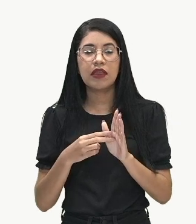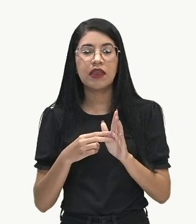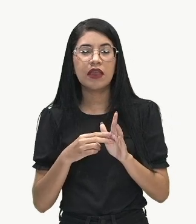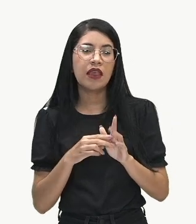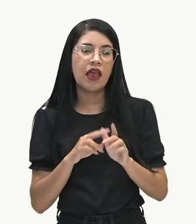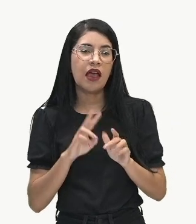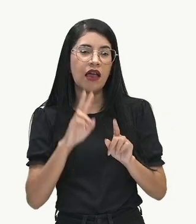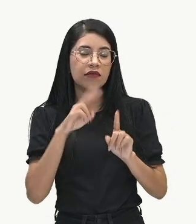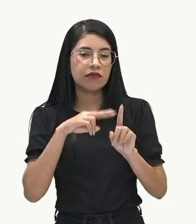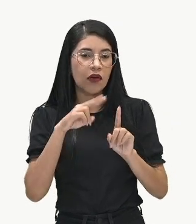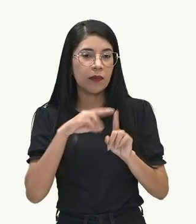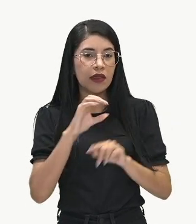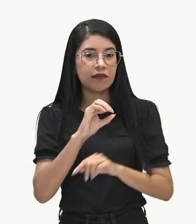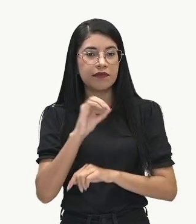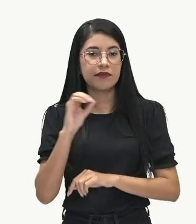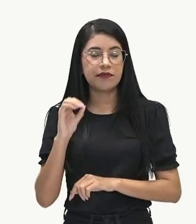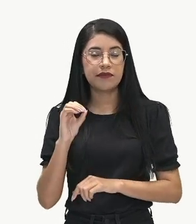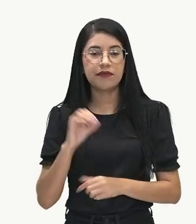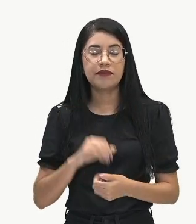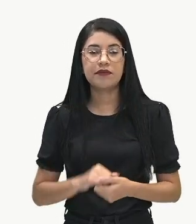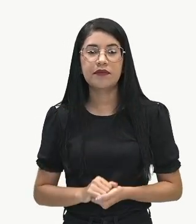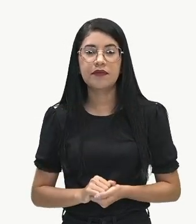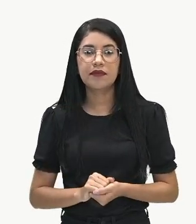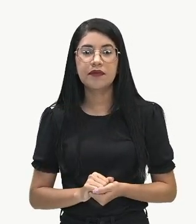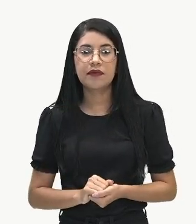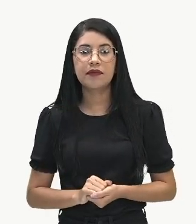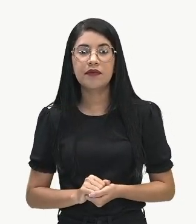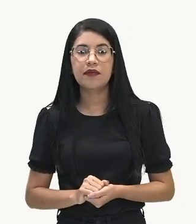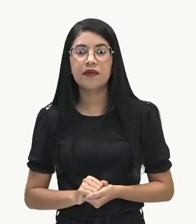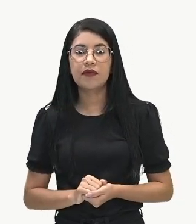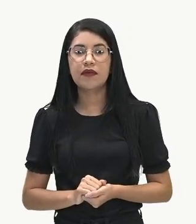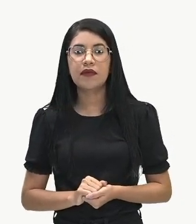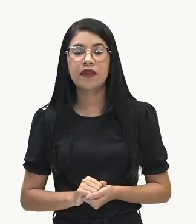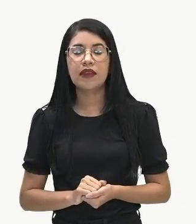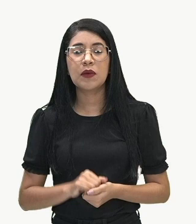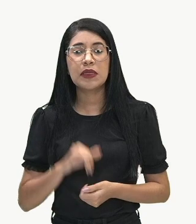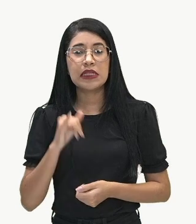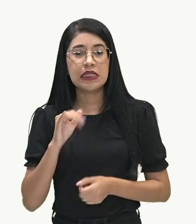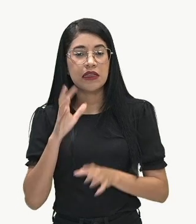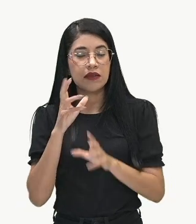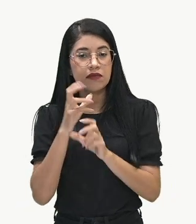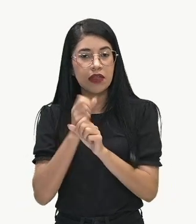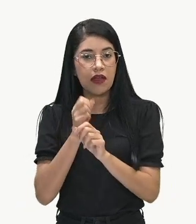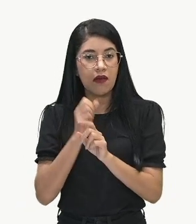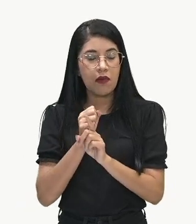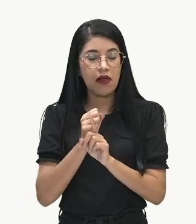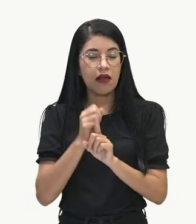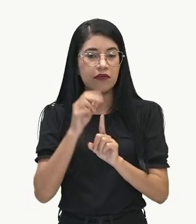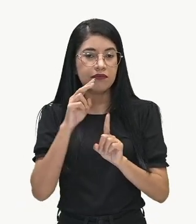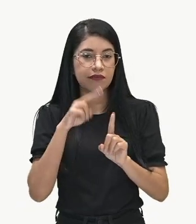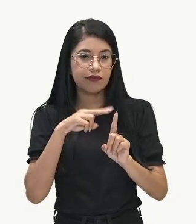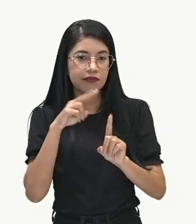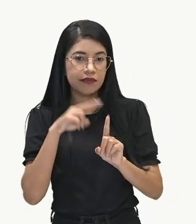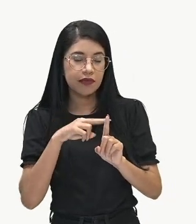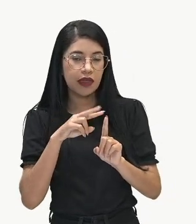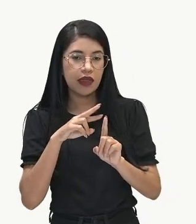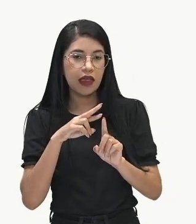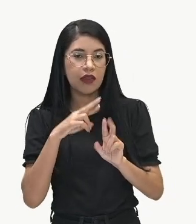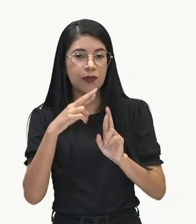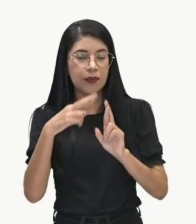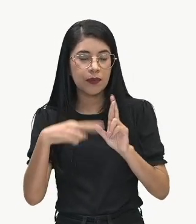0, tá? Então, o que a gente vai ter? Se a gente for calcular a entalpia do